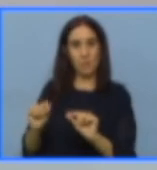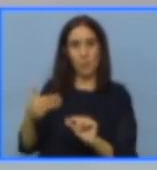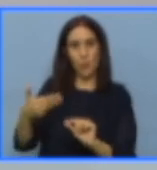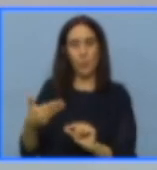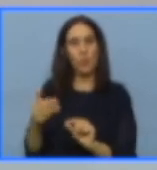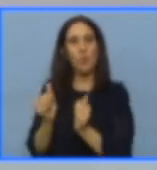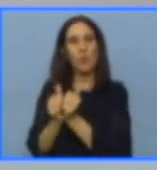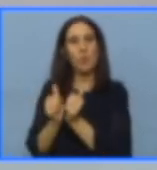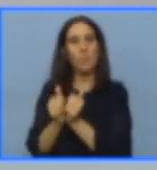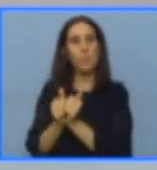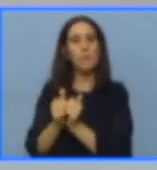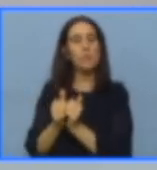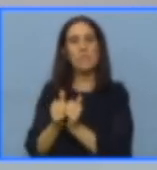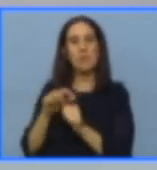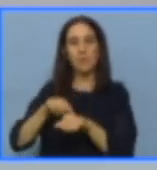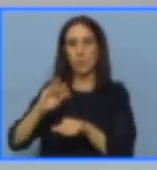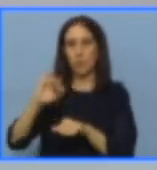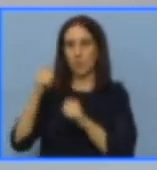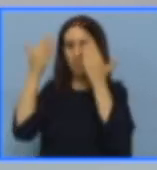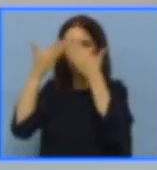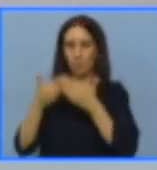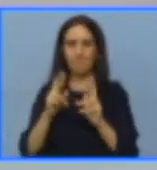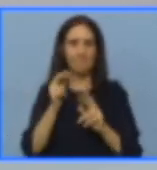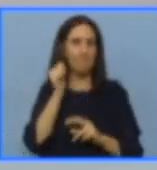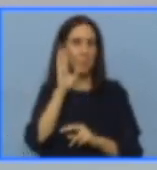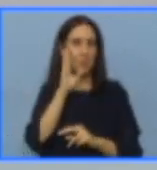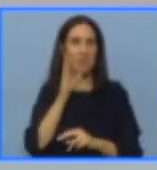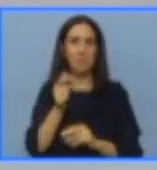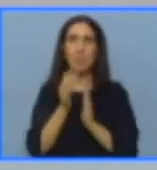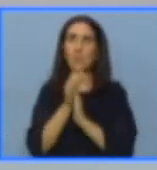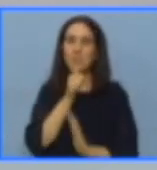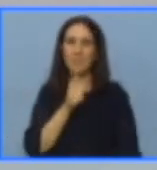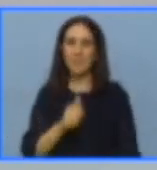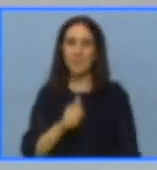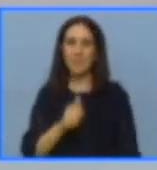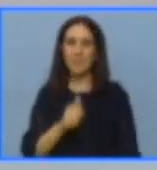1, onde fazemos companhia pelas 22h45. Votos de boa tarde, até amanhã, se Deus quiser.